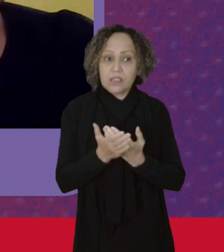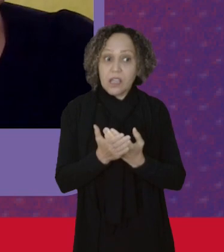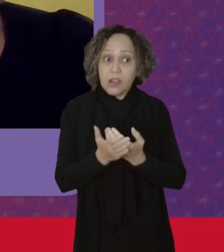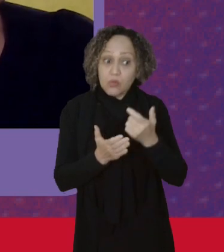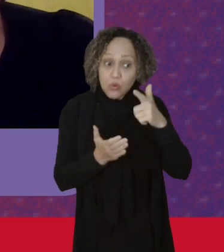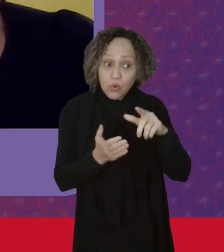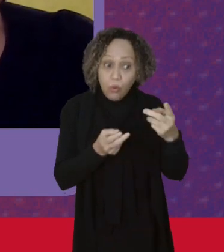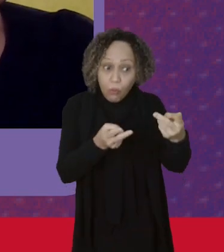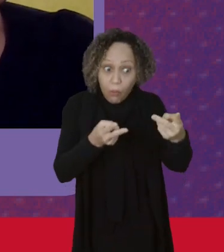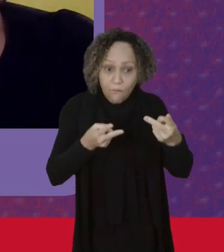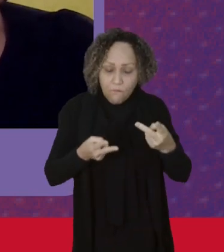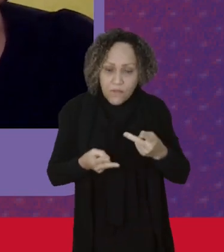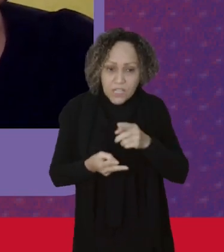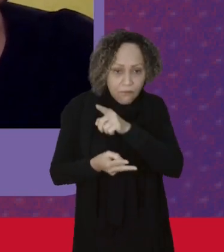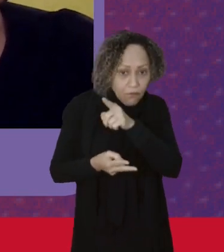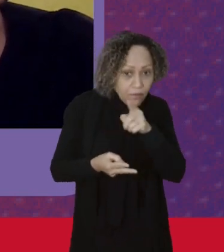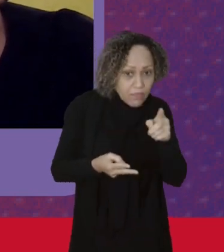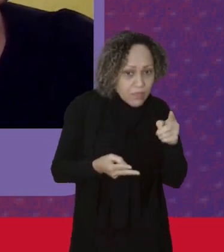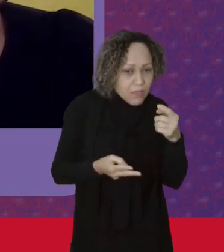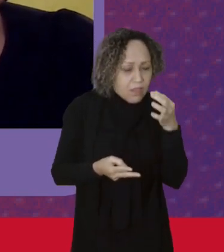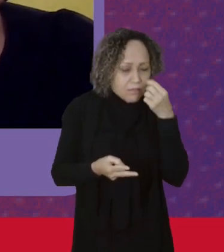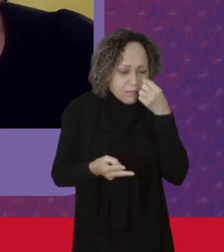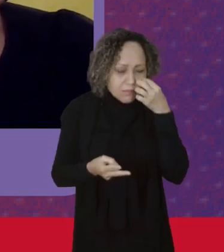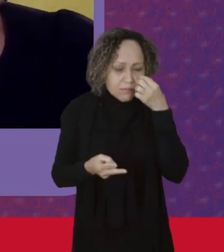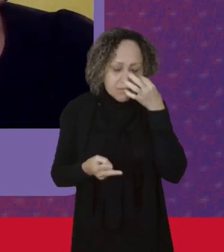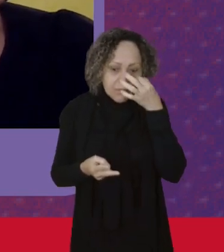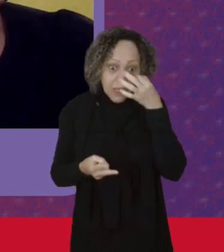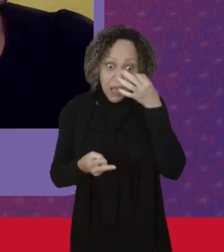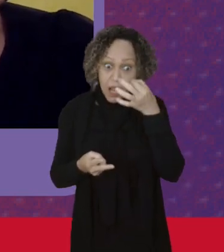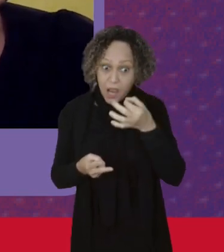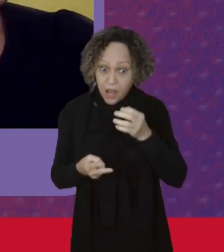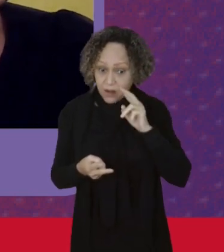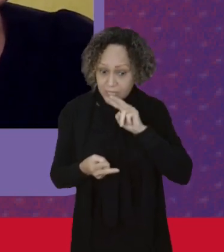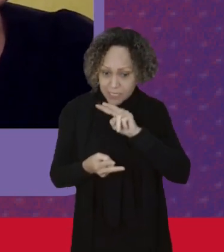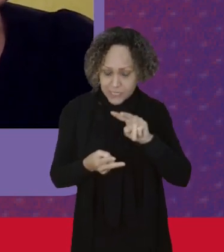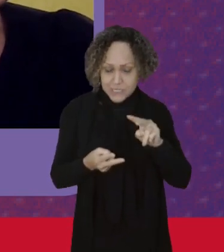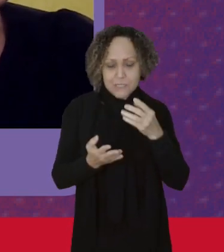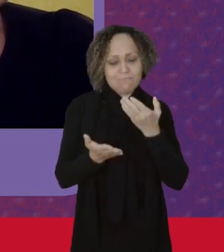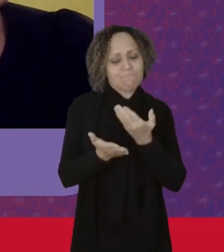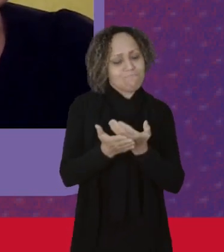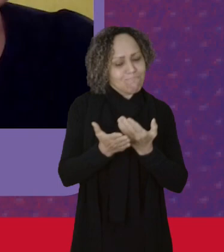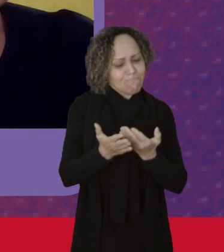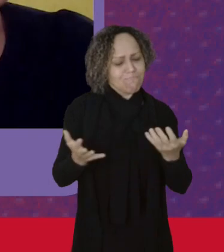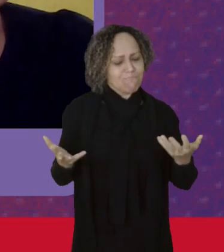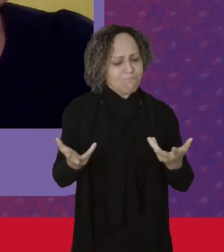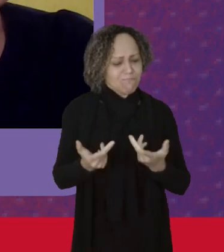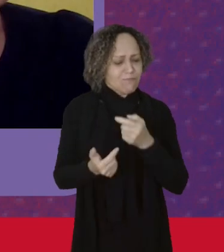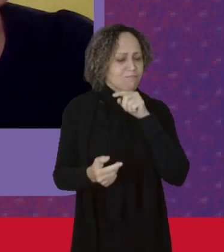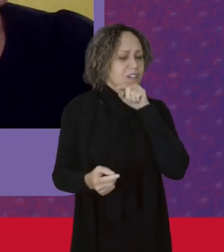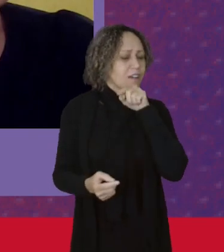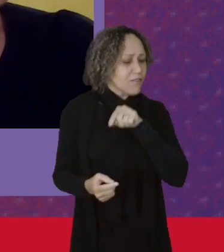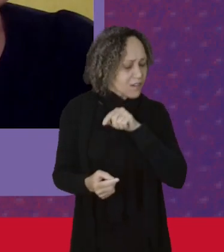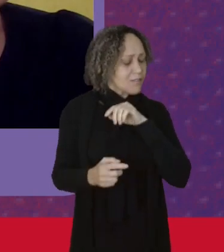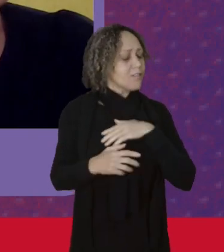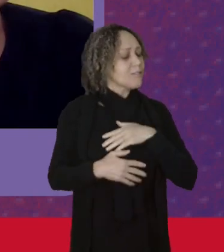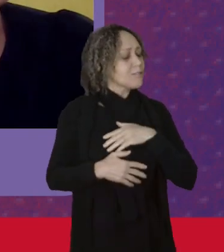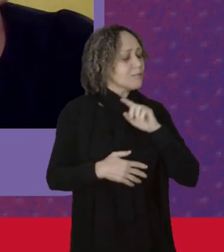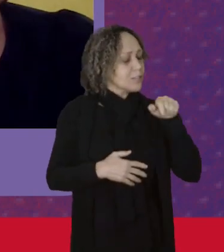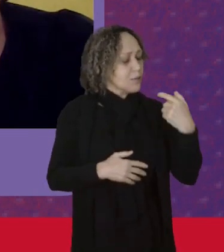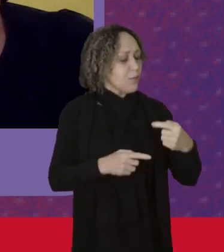vocês assistirem às aulas, que estão realmente muito boas, depois de assistir o nosso debate de